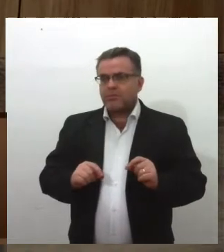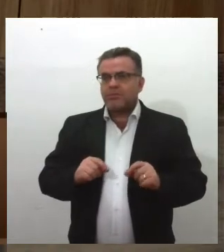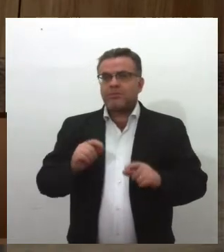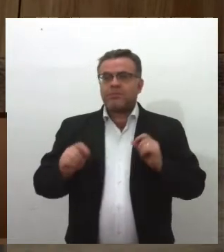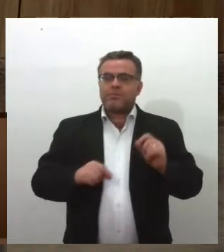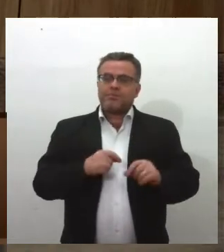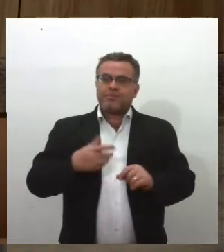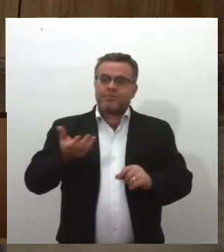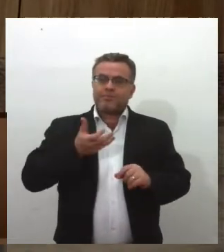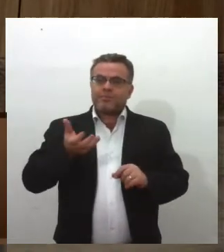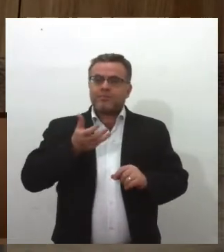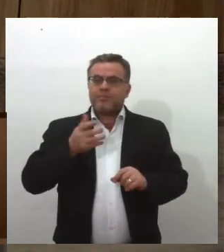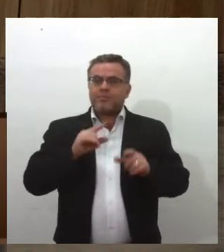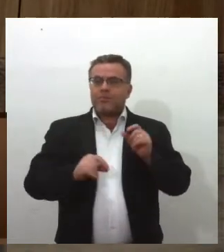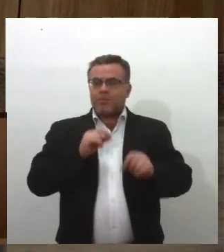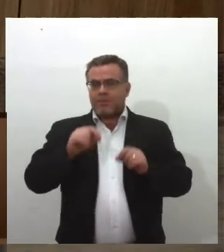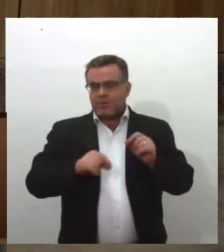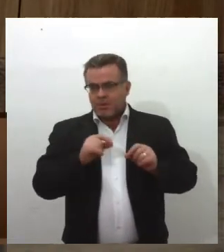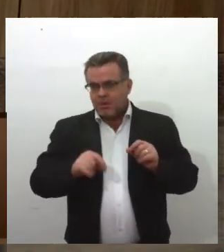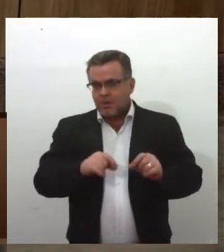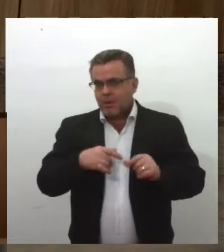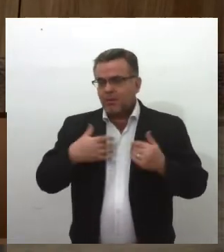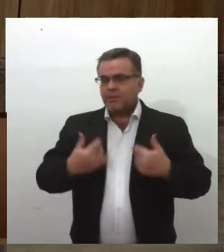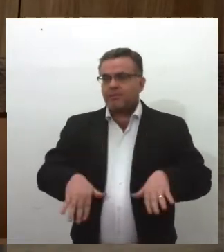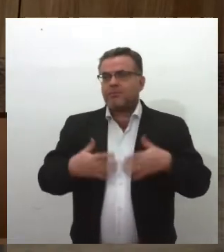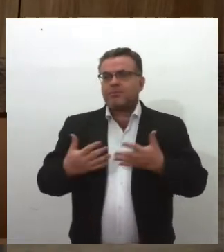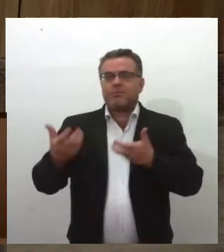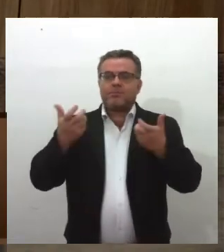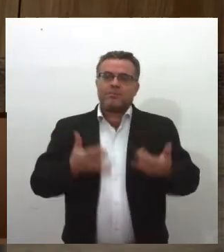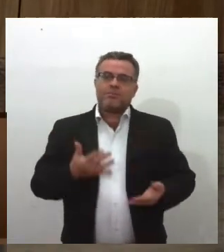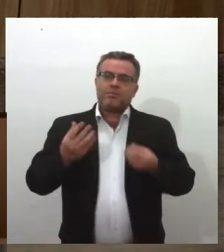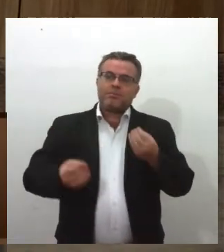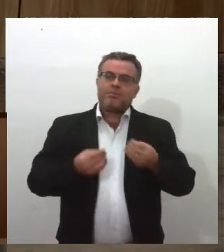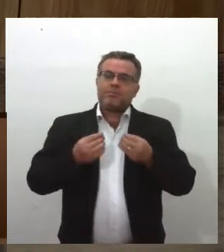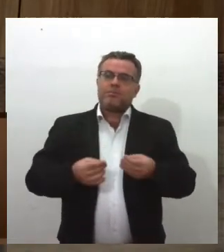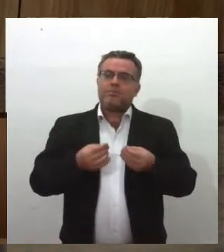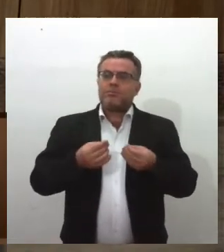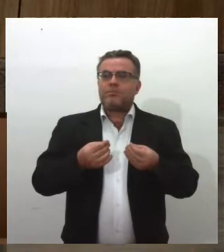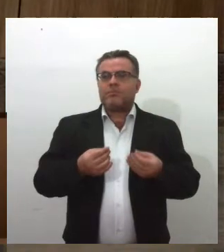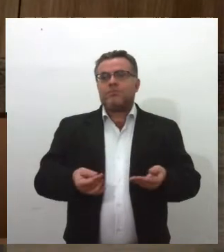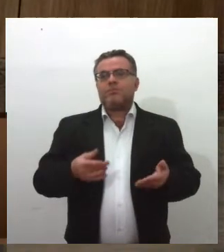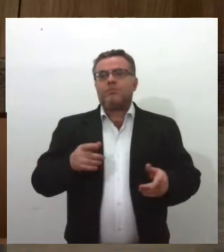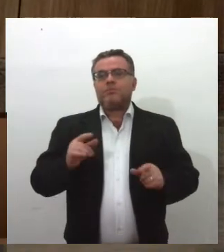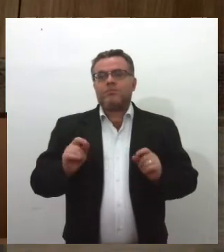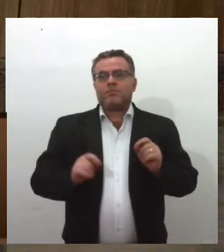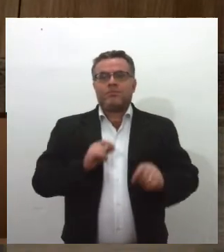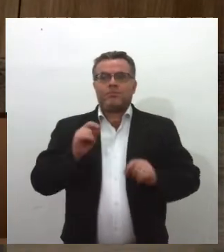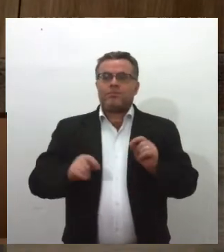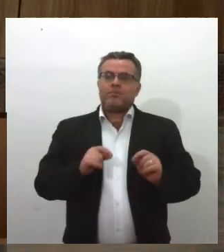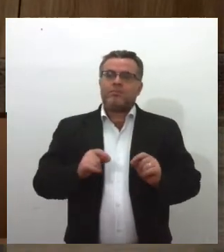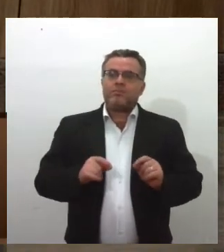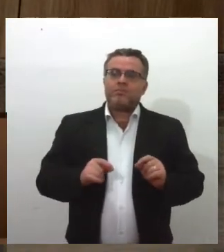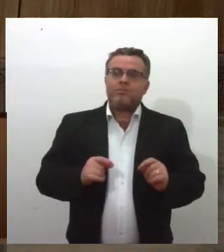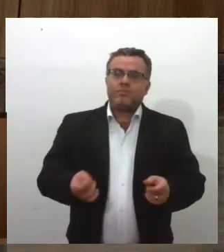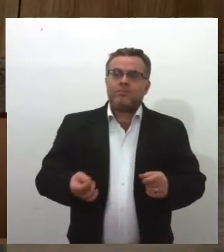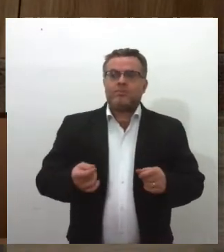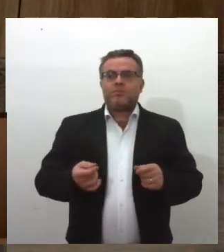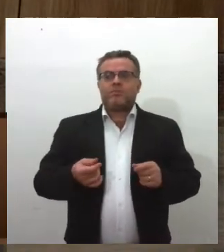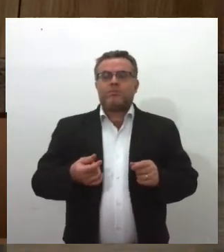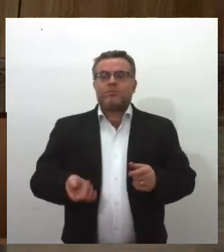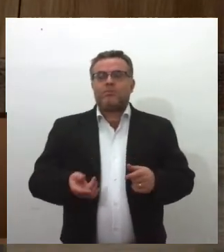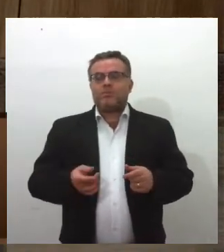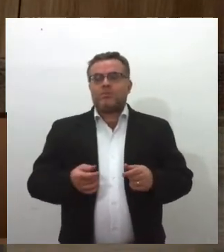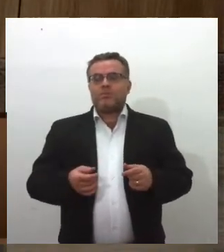queria até complementar também a fala da Kátia, falando também do papel da família, né? Nessa questão dessa conscientização do